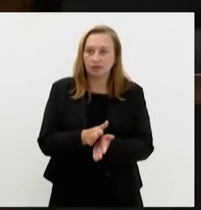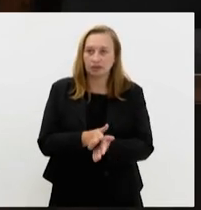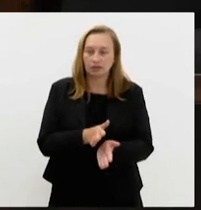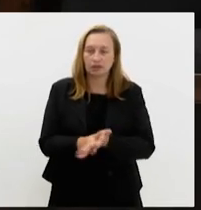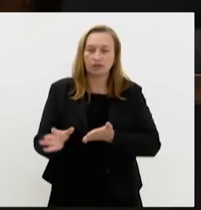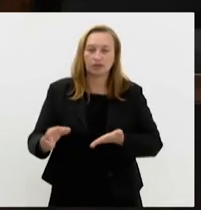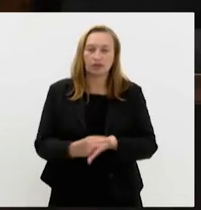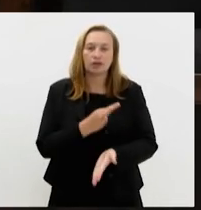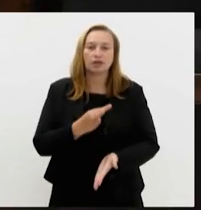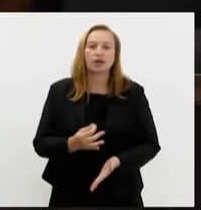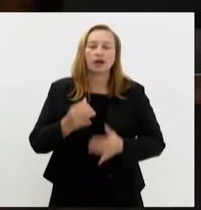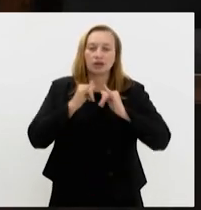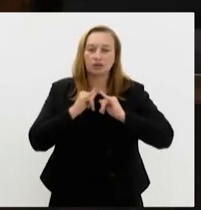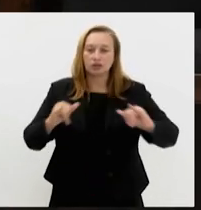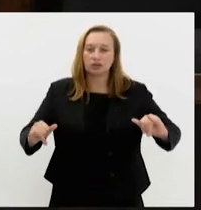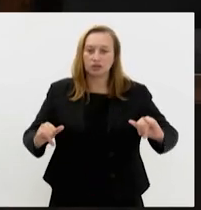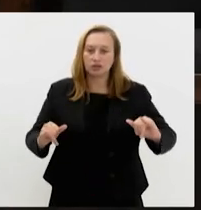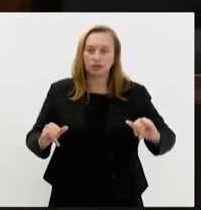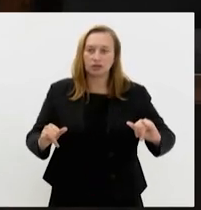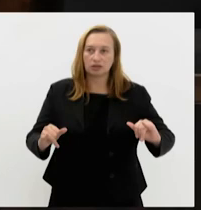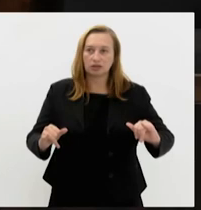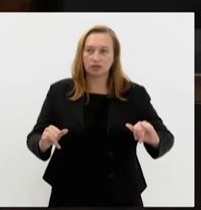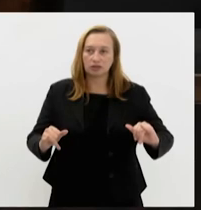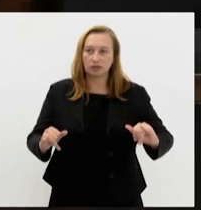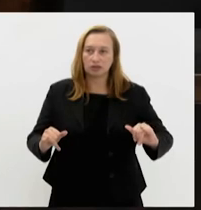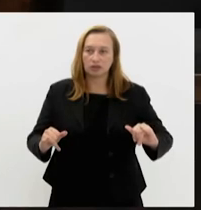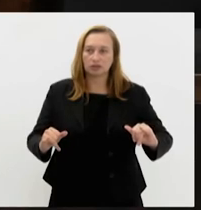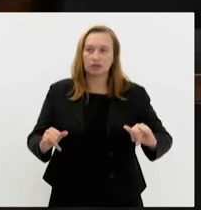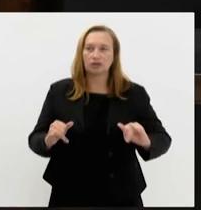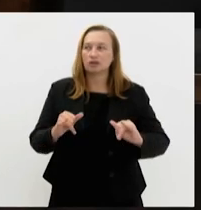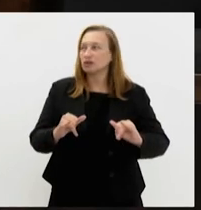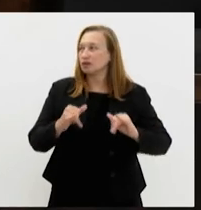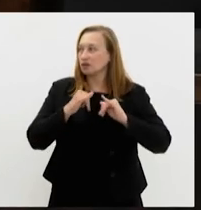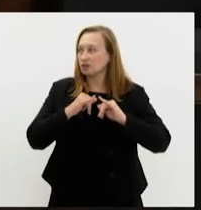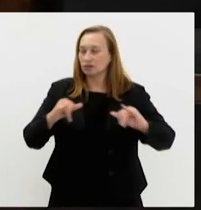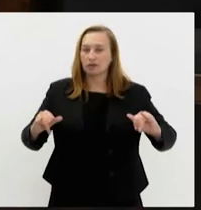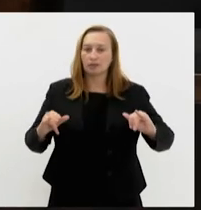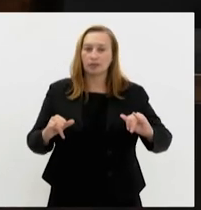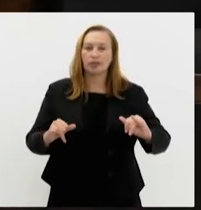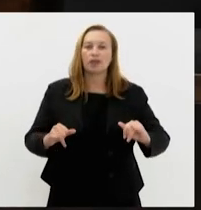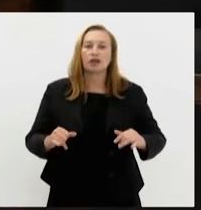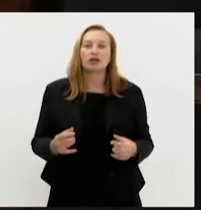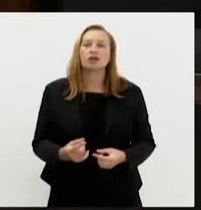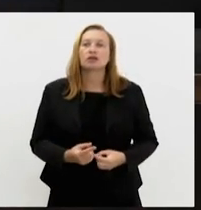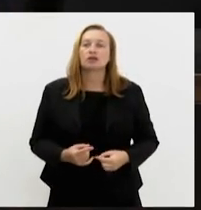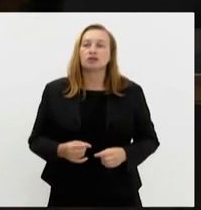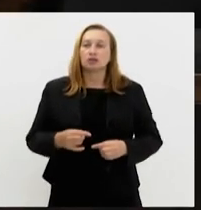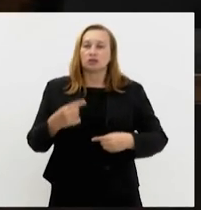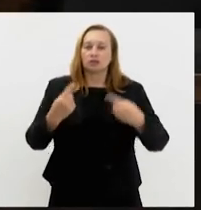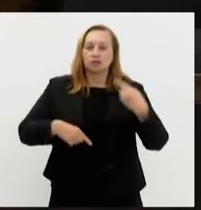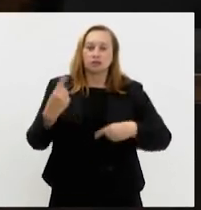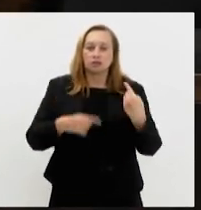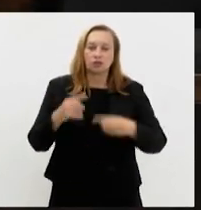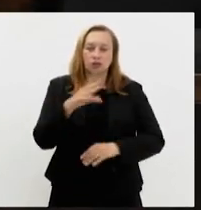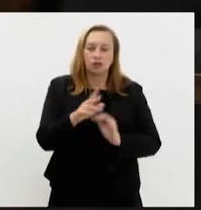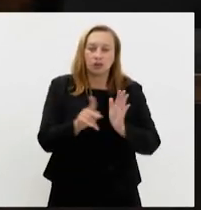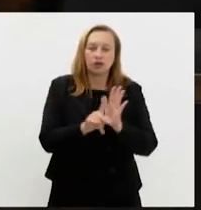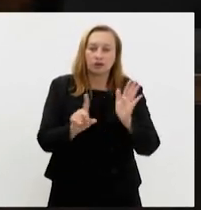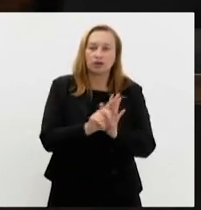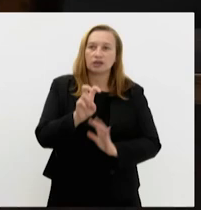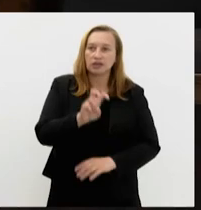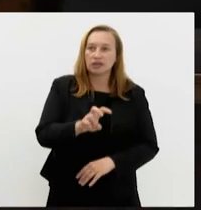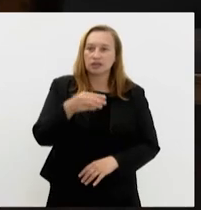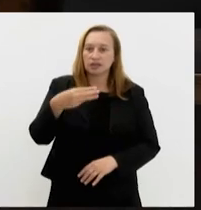promulgação. Anuncio a publicação, melhor dizendo. Anuncio, em regime de urgência, em discussão única, projeto de lei